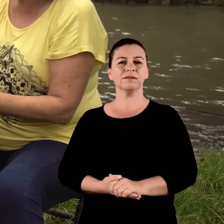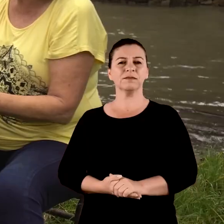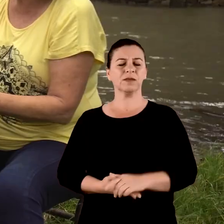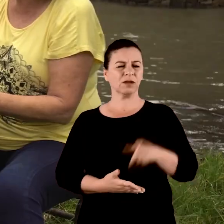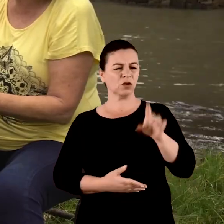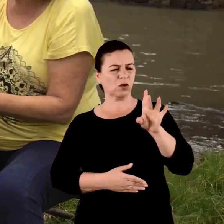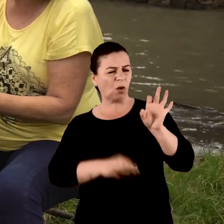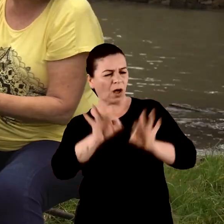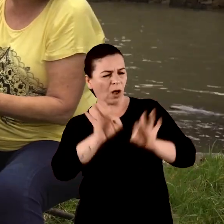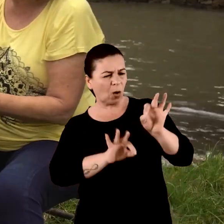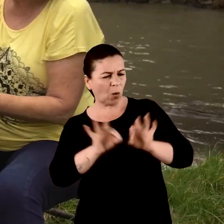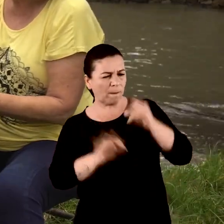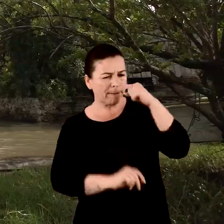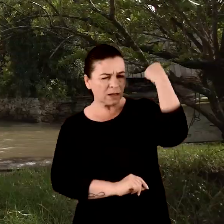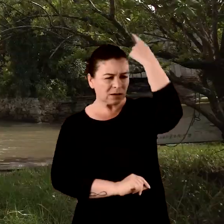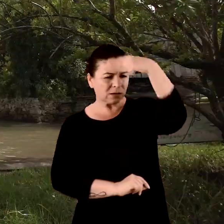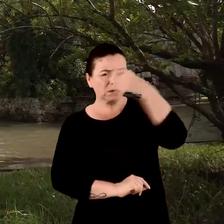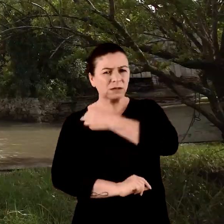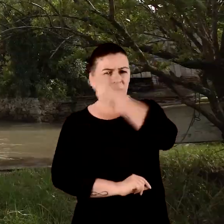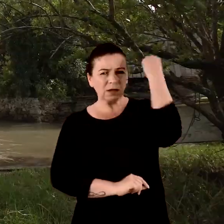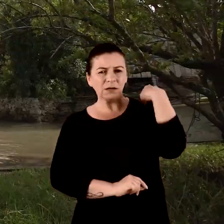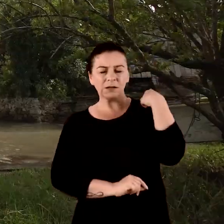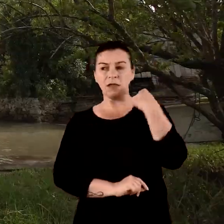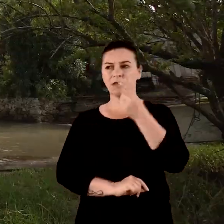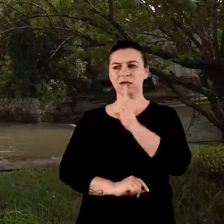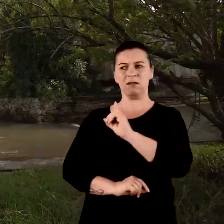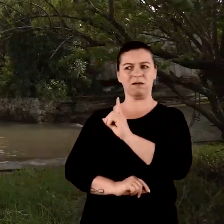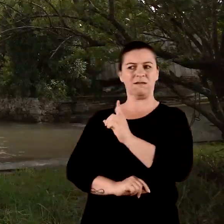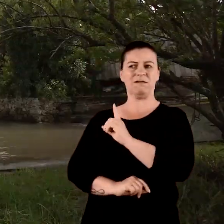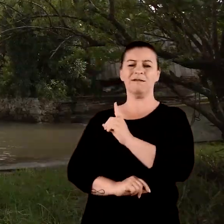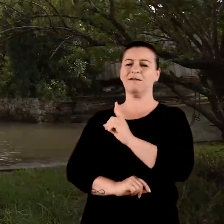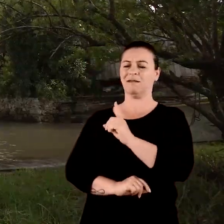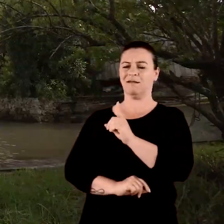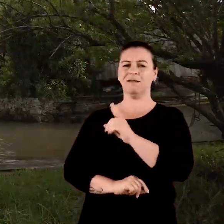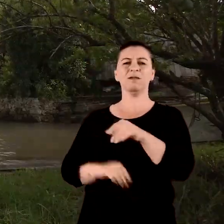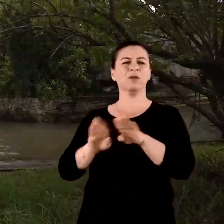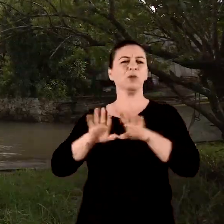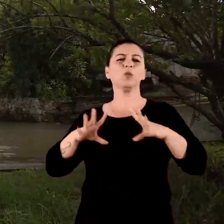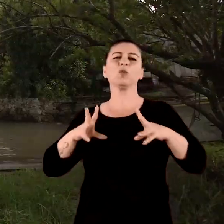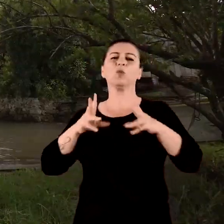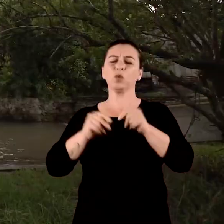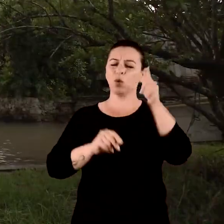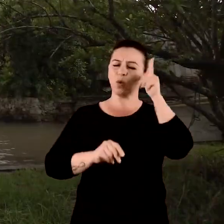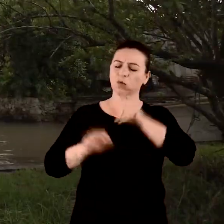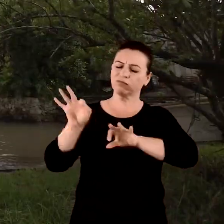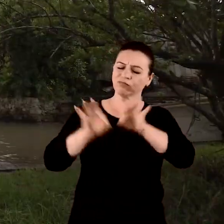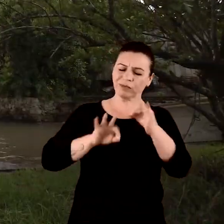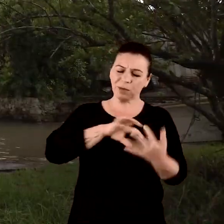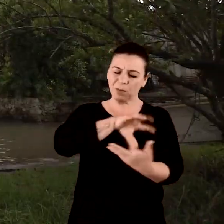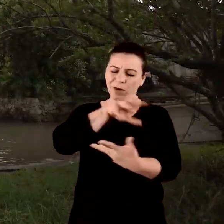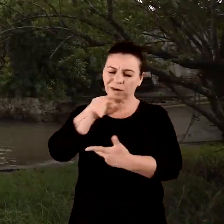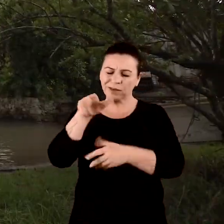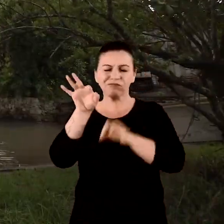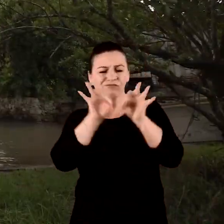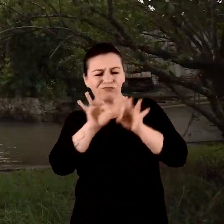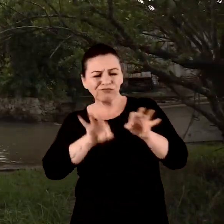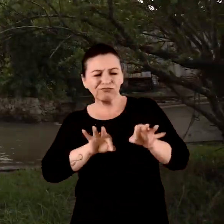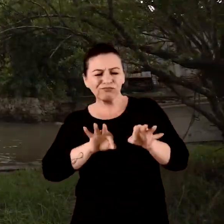Você só conserta santa? Não, conserto